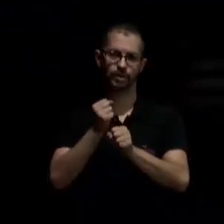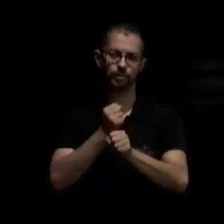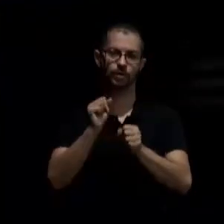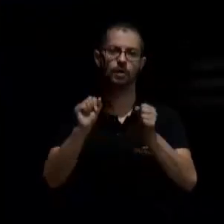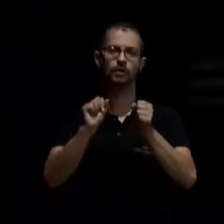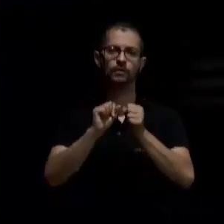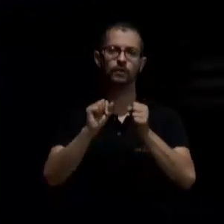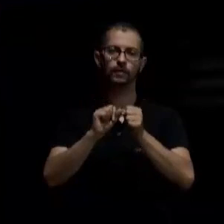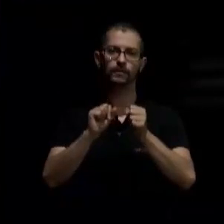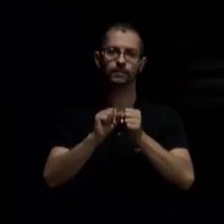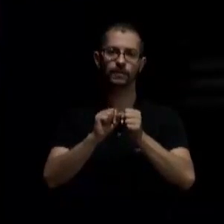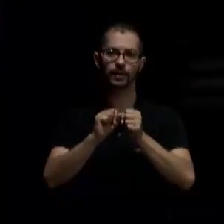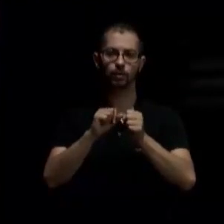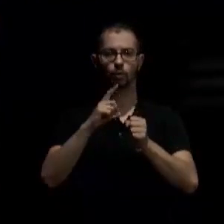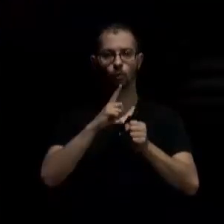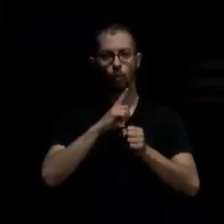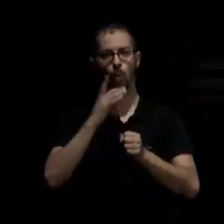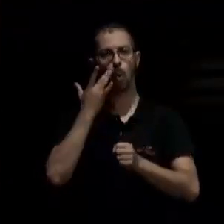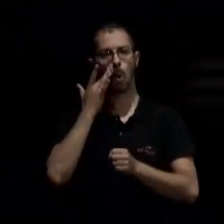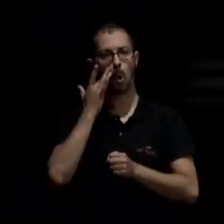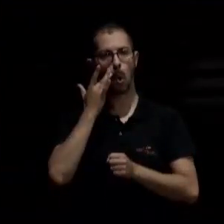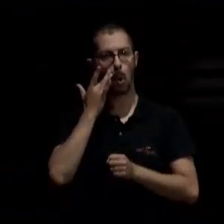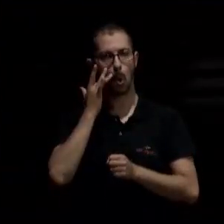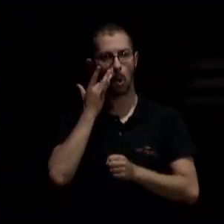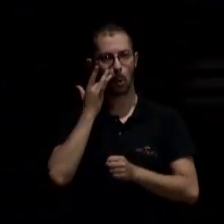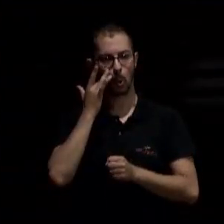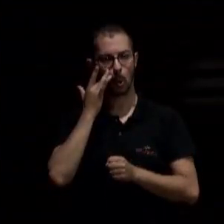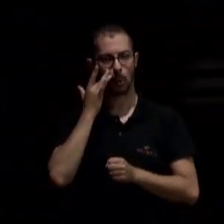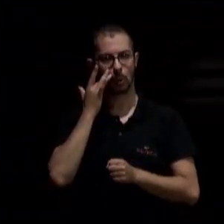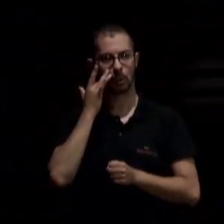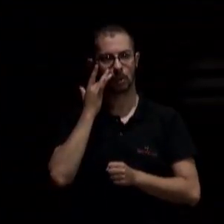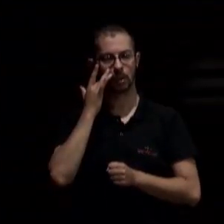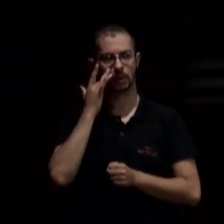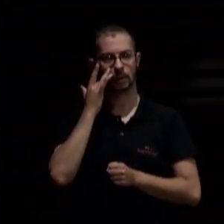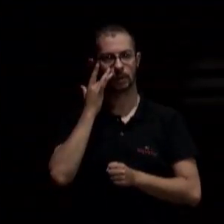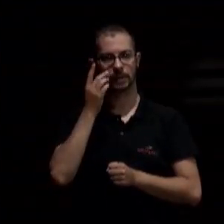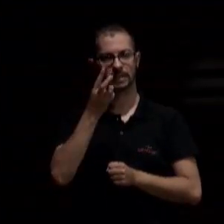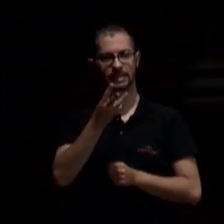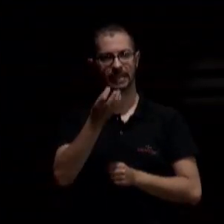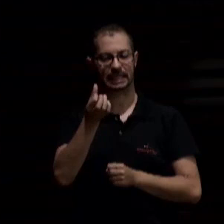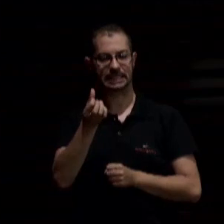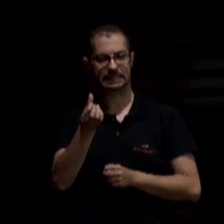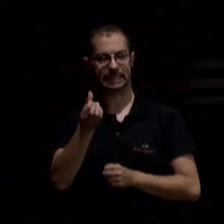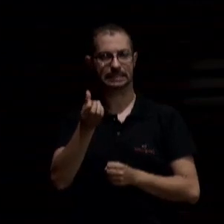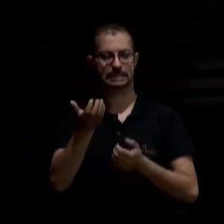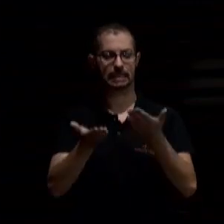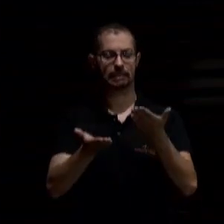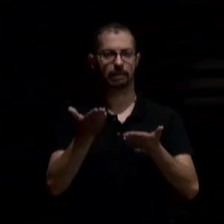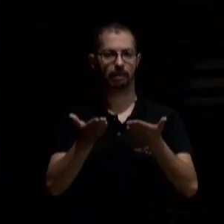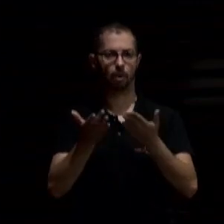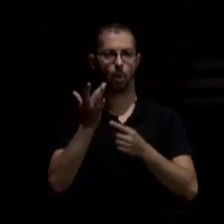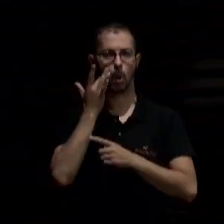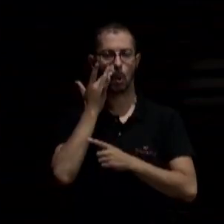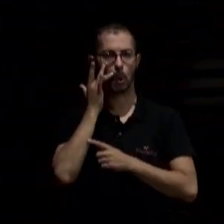1 talento de ouro. Talento pesa cerca de 36 quilos,